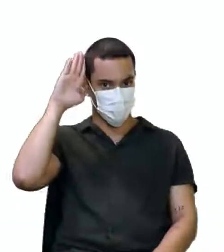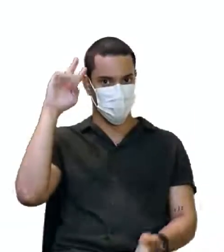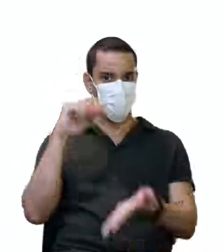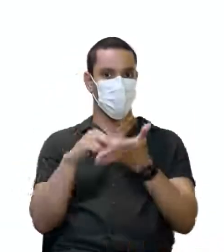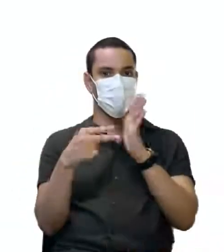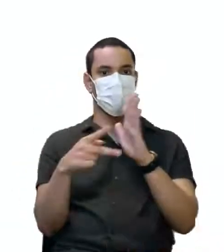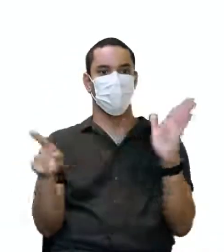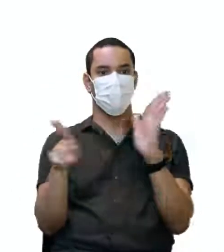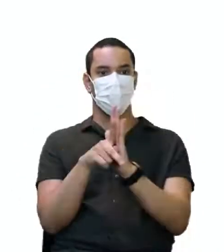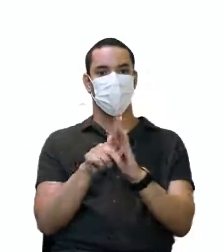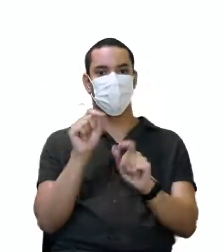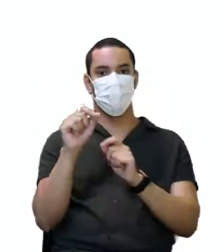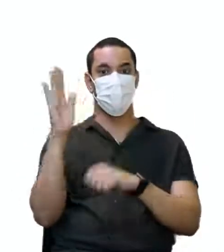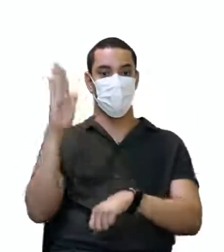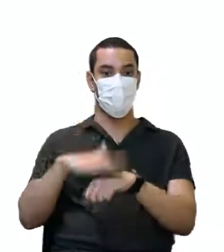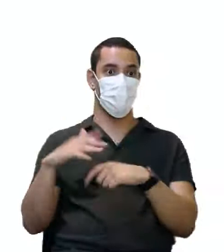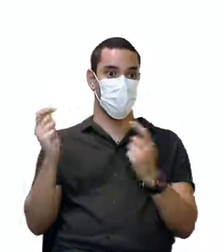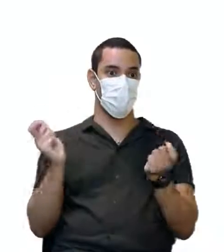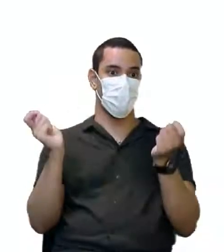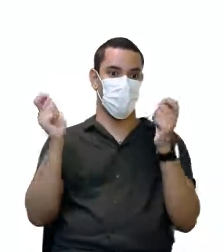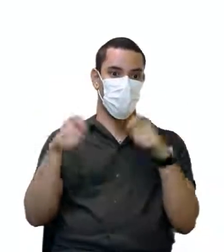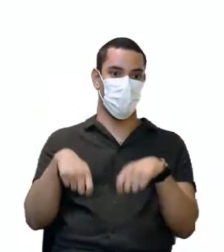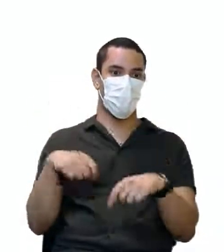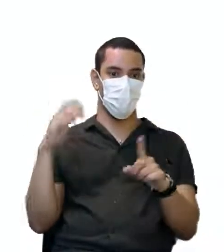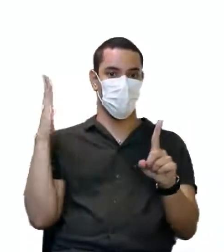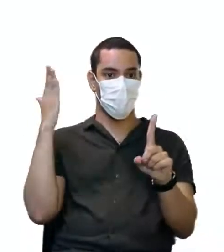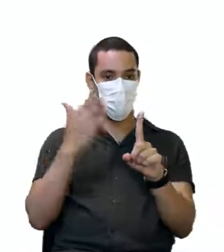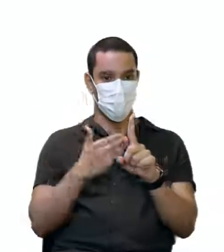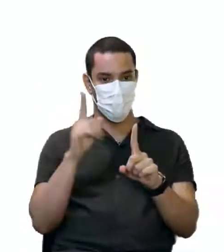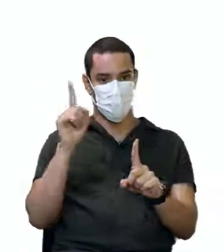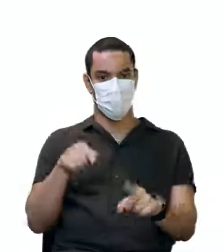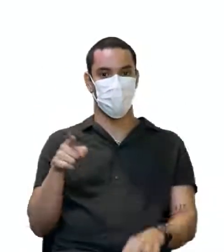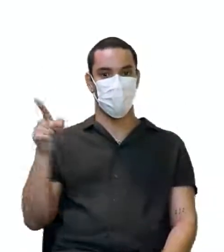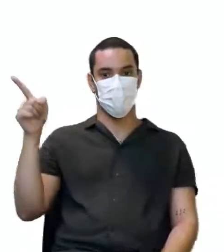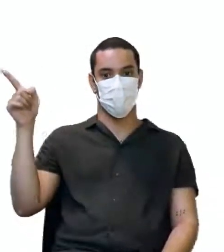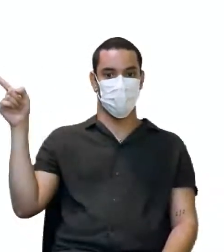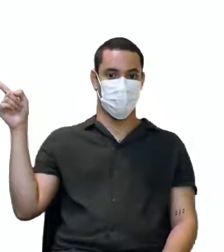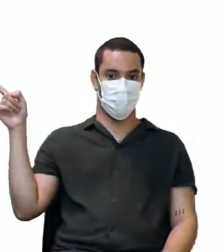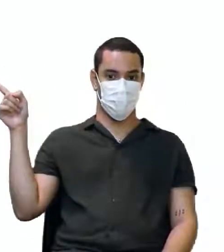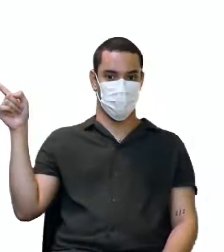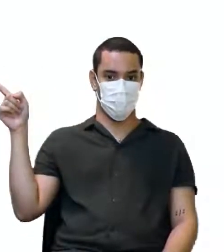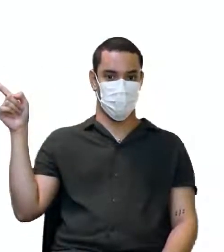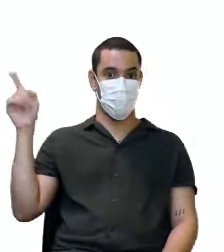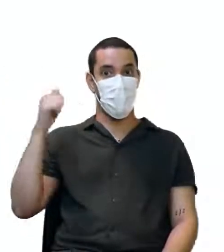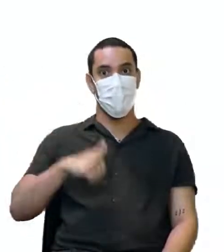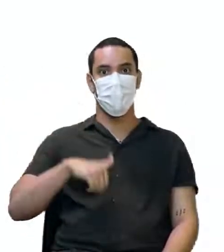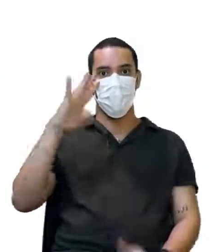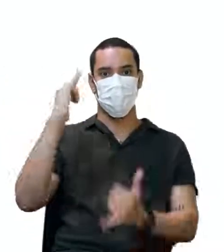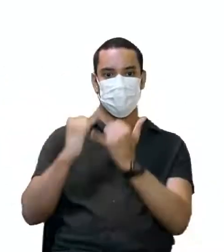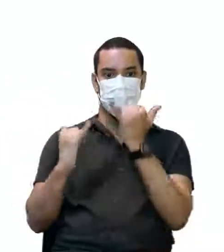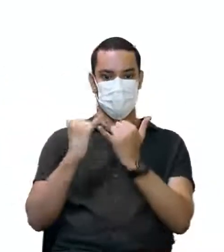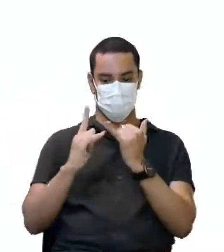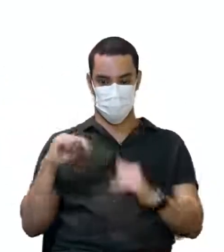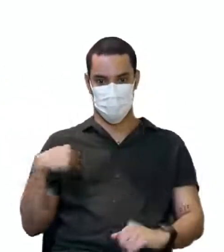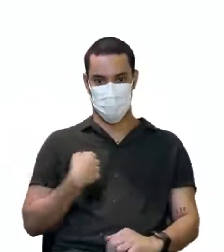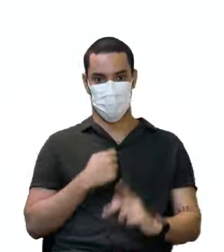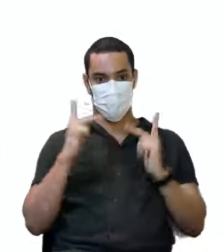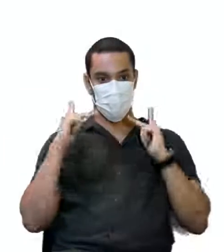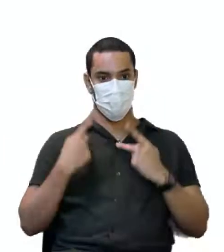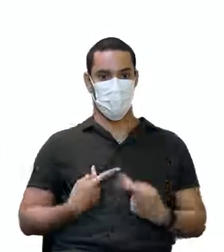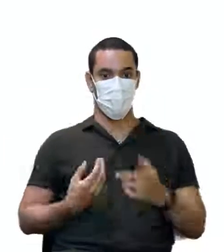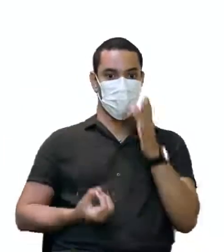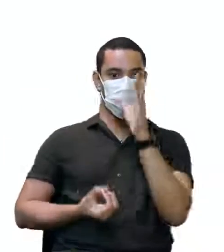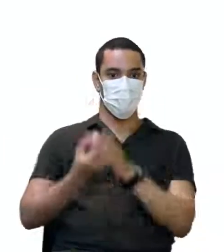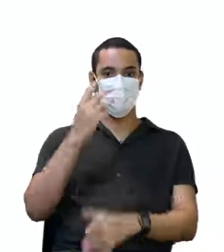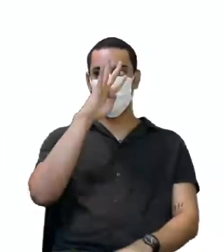que o mais provável ancestral direto do ser humano é o quem? Australopithecus afarensis, que surgiu há 4